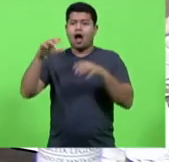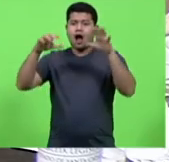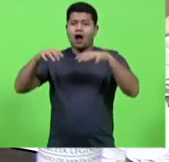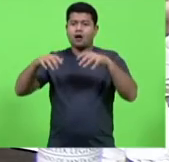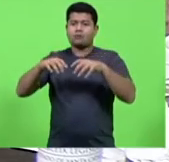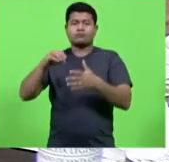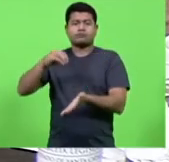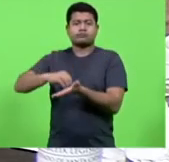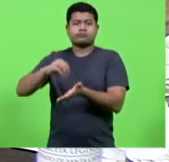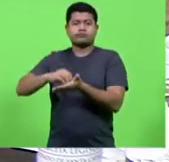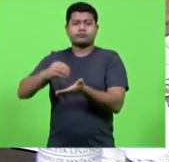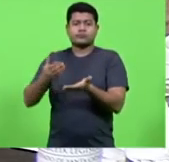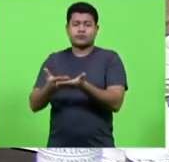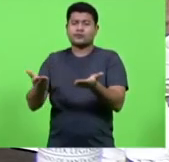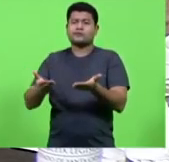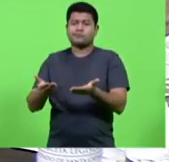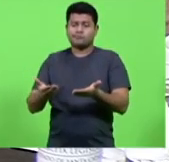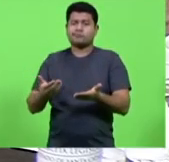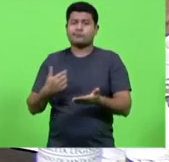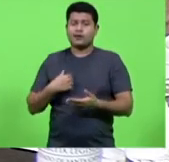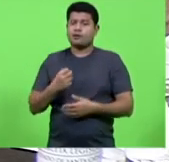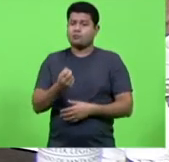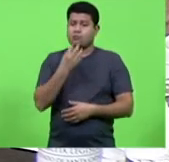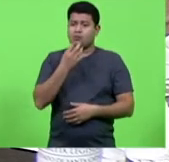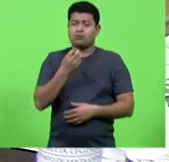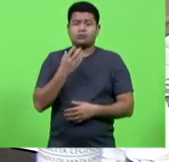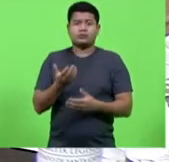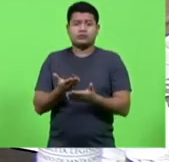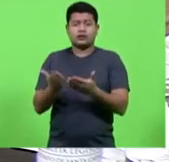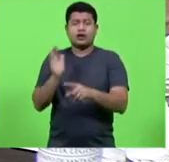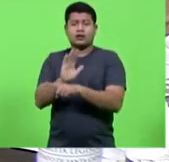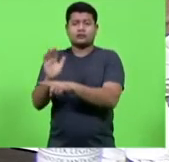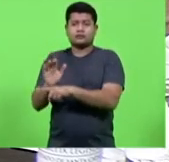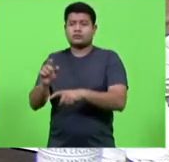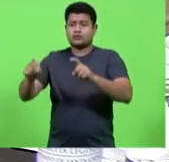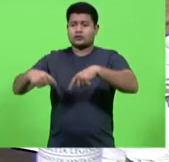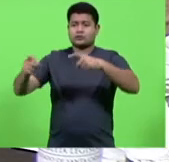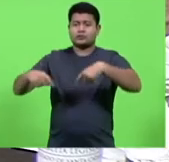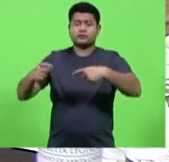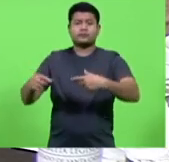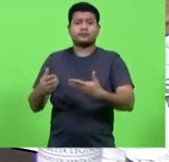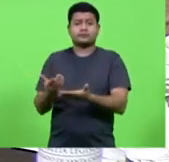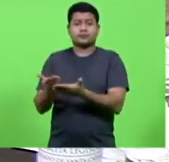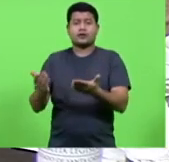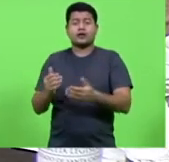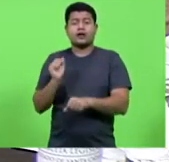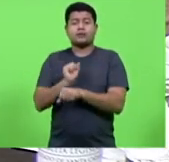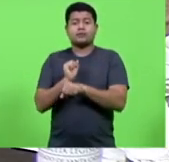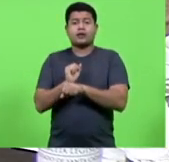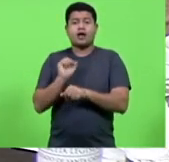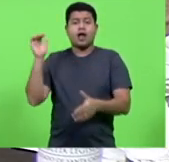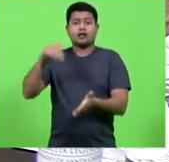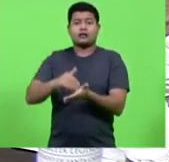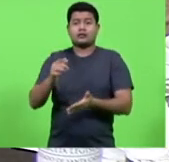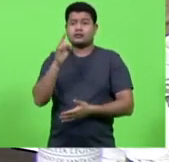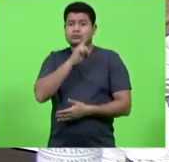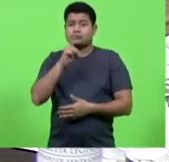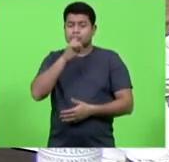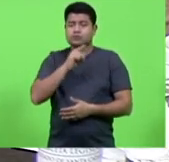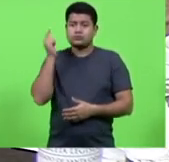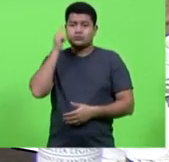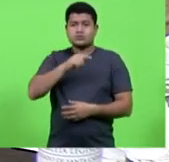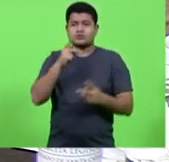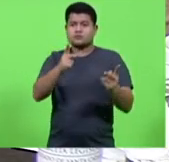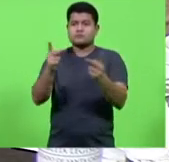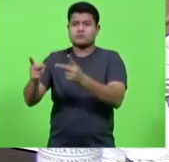um recurso que vem em boa hora para os nossos agricultores. Esperamos, até domingo à noite, cumprir essa missão